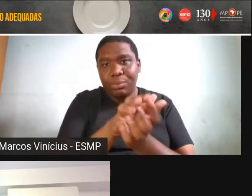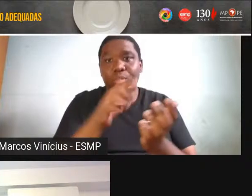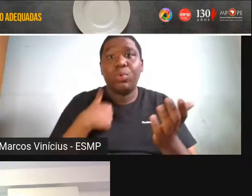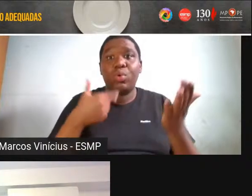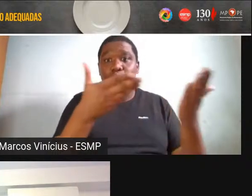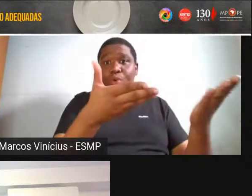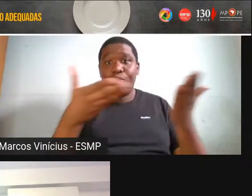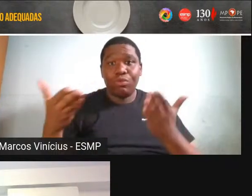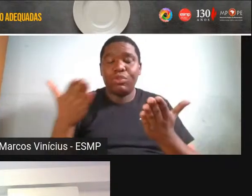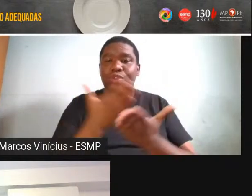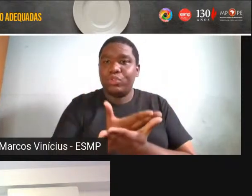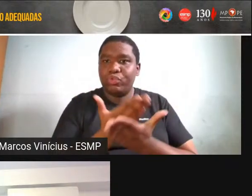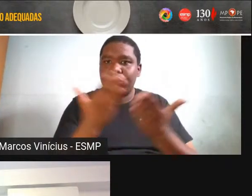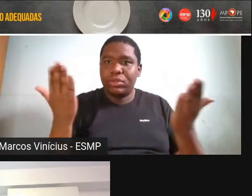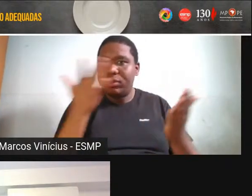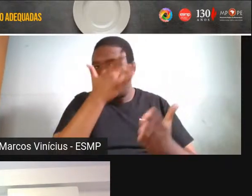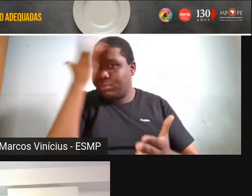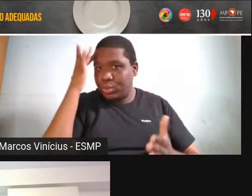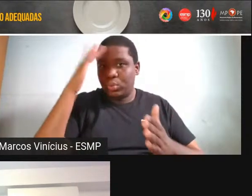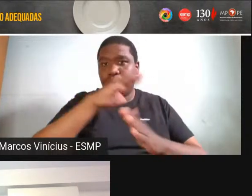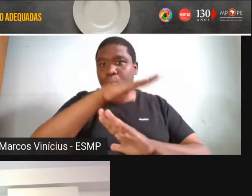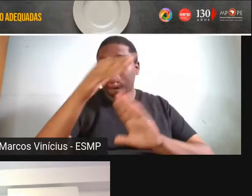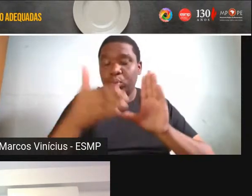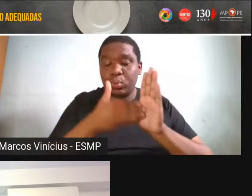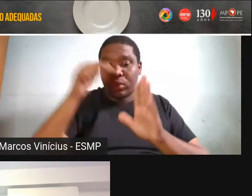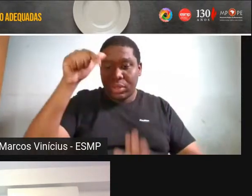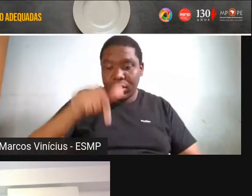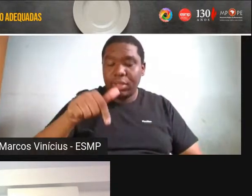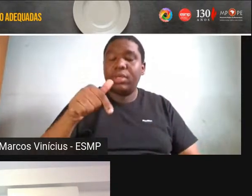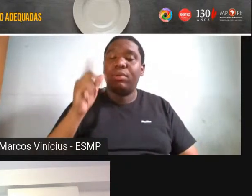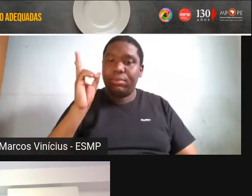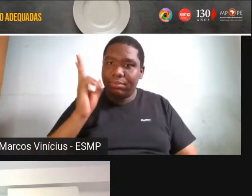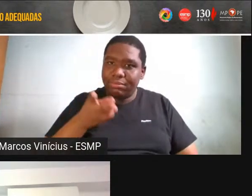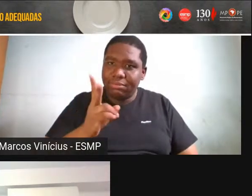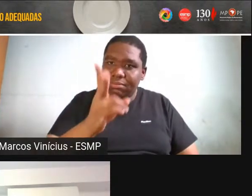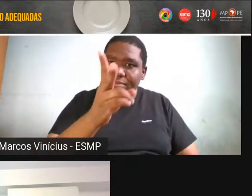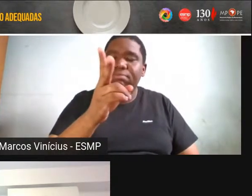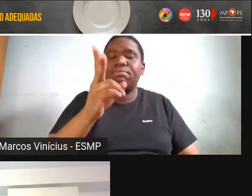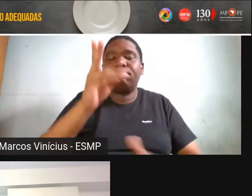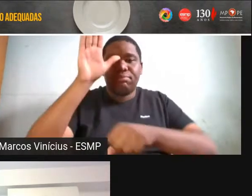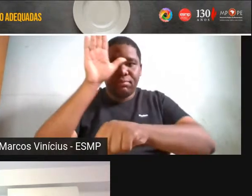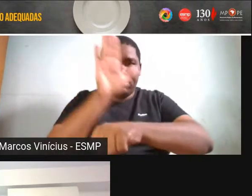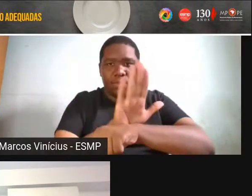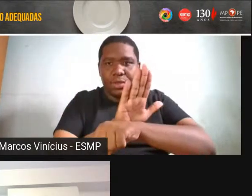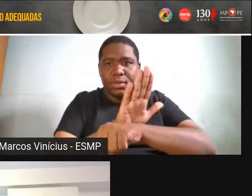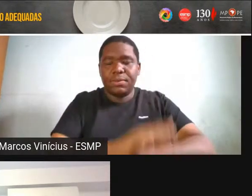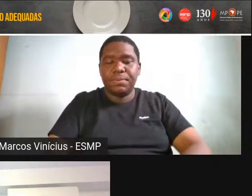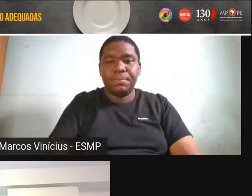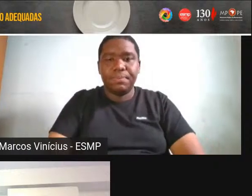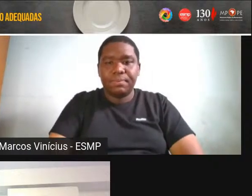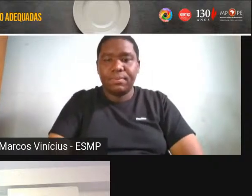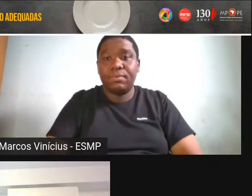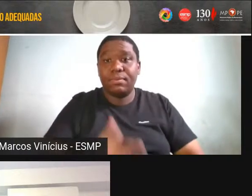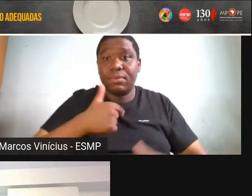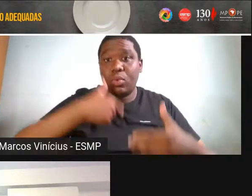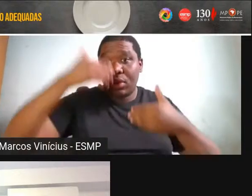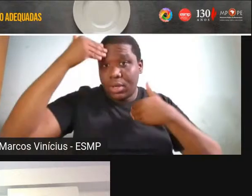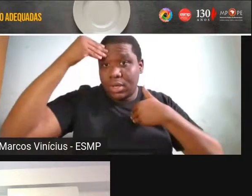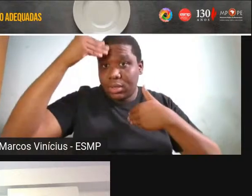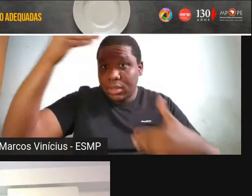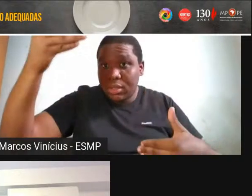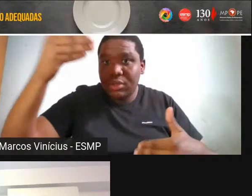todos e todes que estão nos assistindo para essa continuidade na parte da tarde. E agradeço a todos que